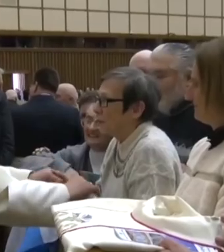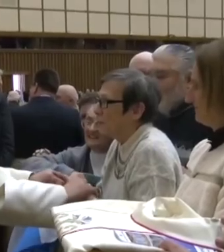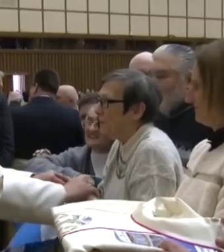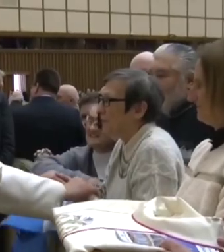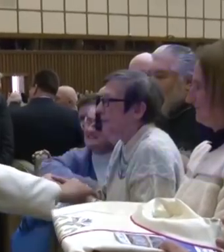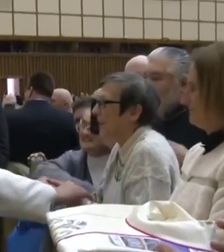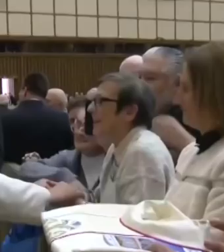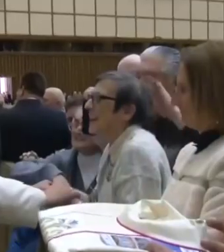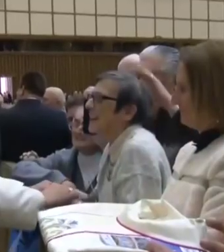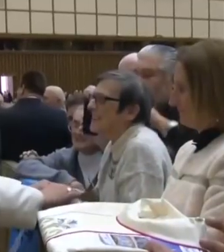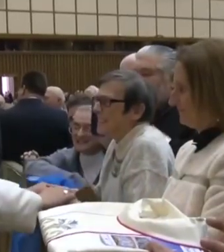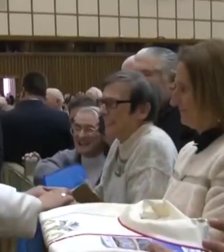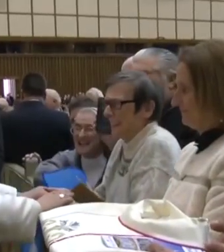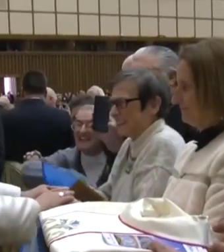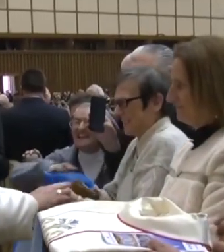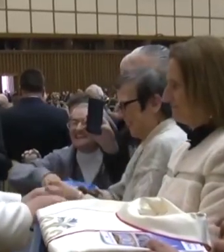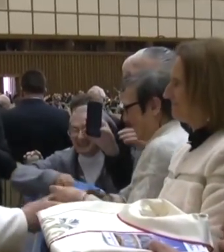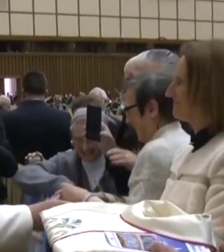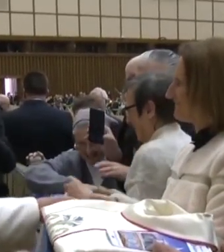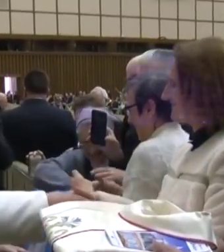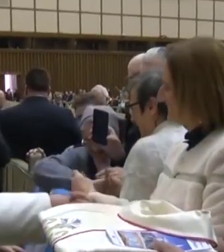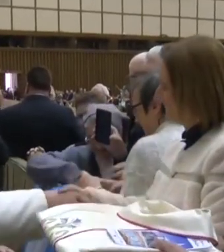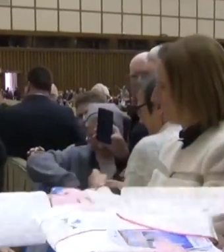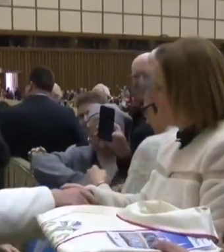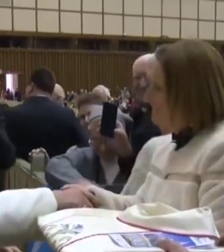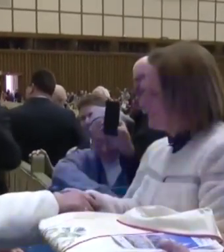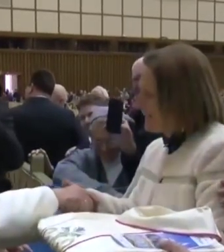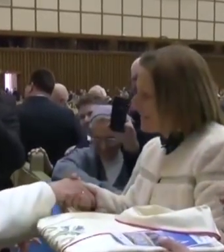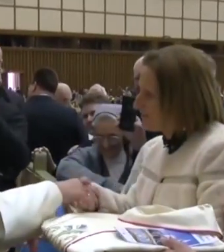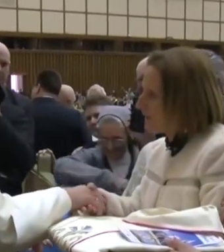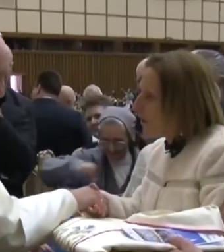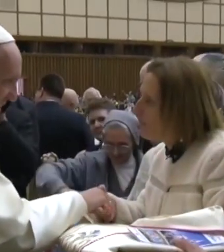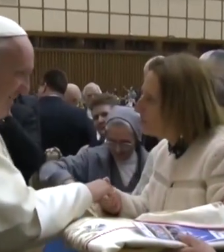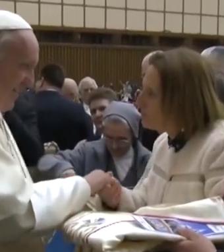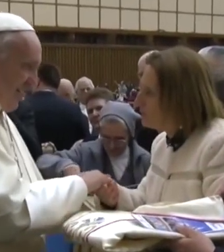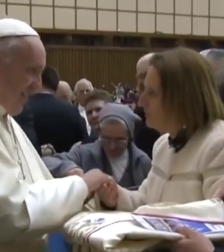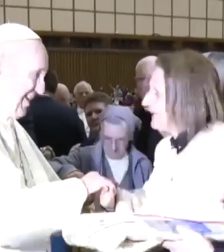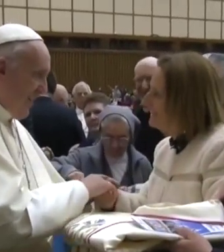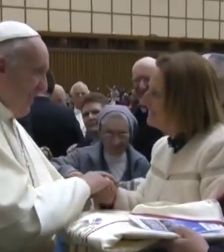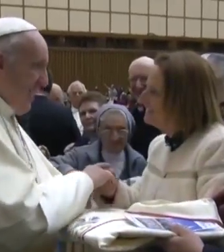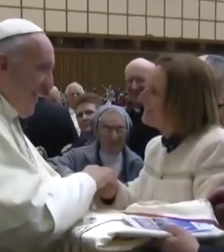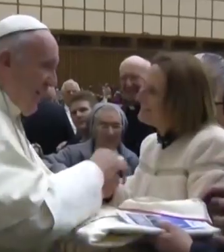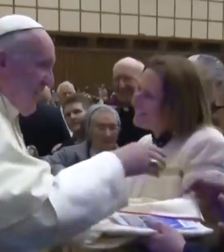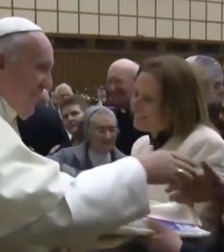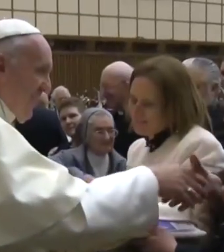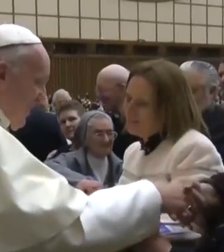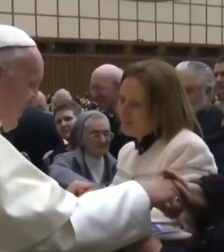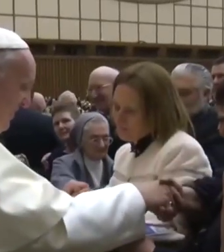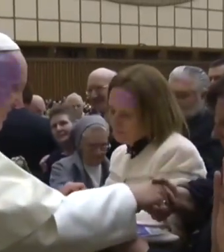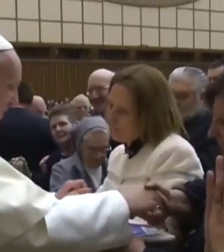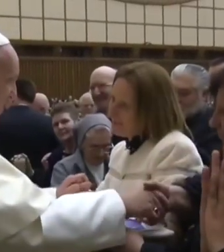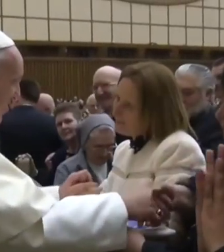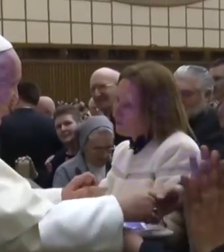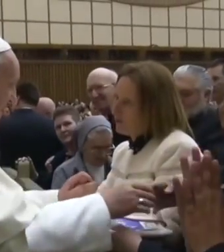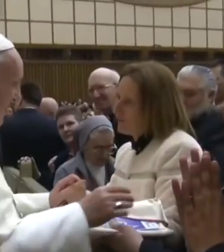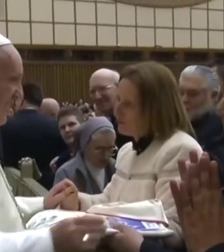Um encontro que incluiu um momento português. 2 bordadeiras da vila de Óbidos ofereceram ao Papa Francisco uma casula